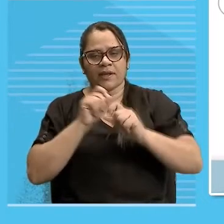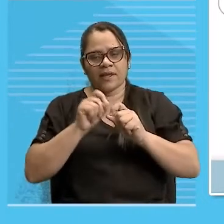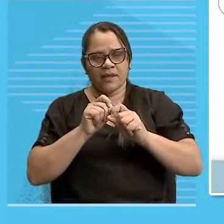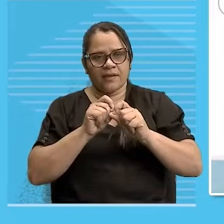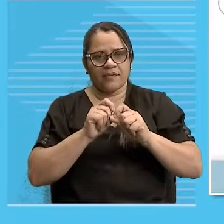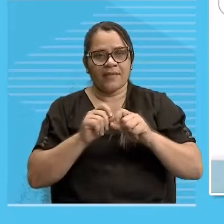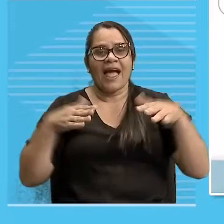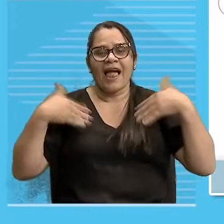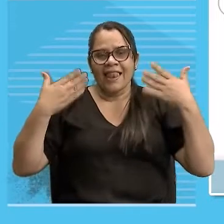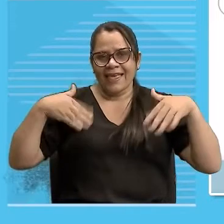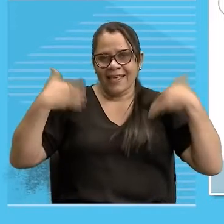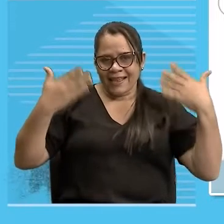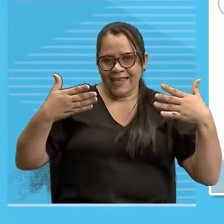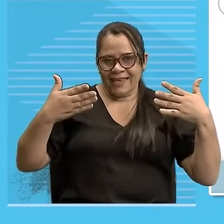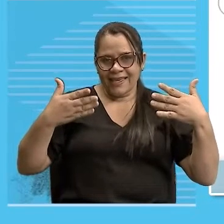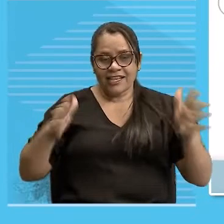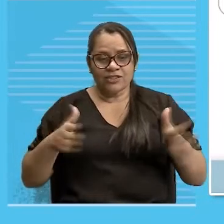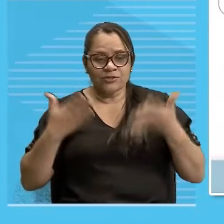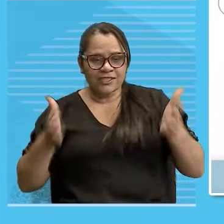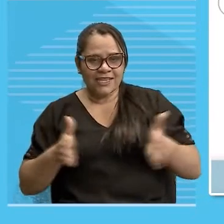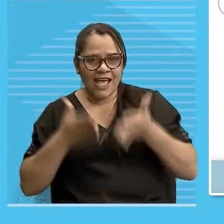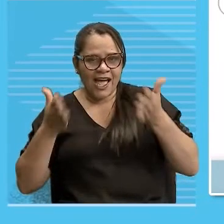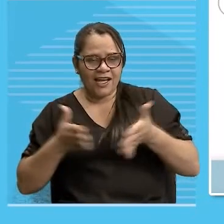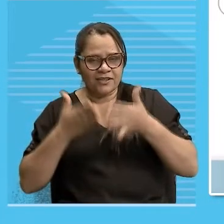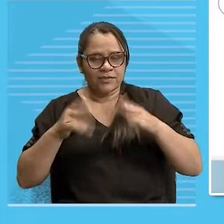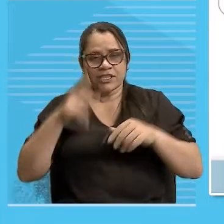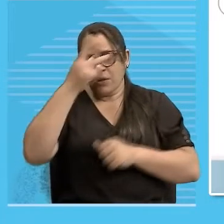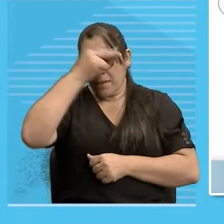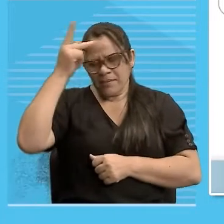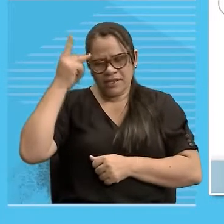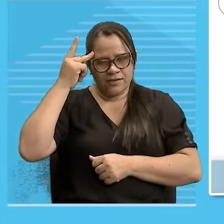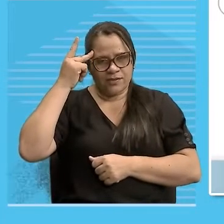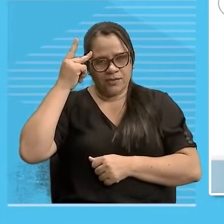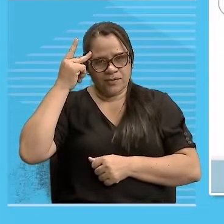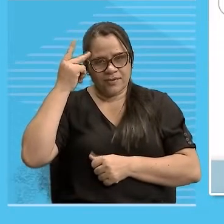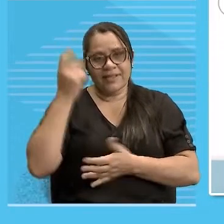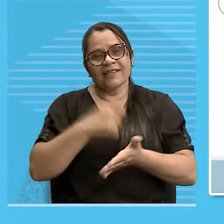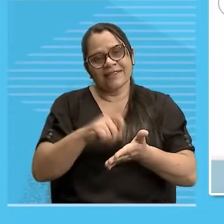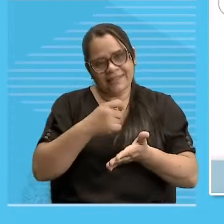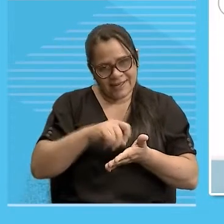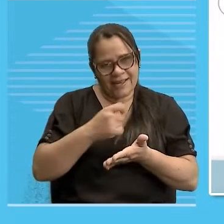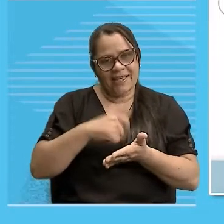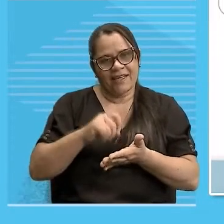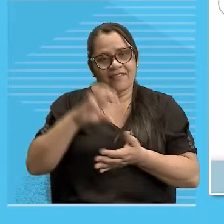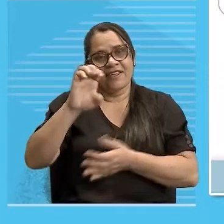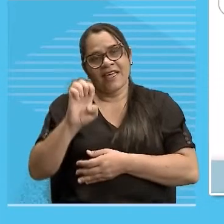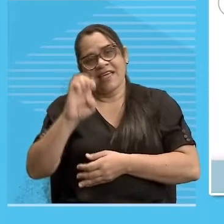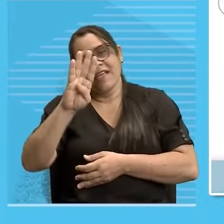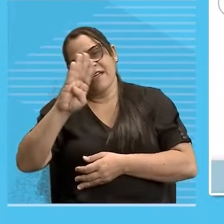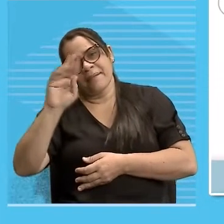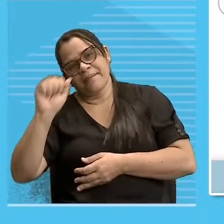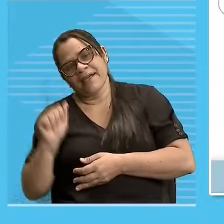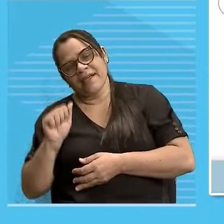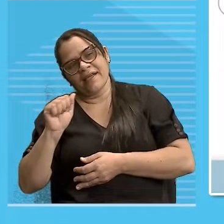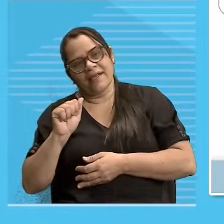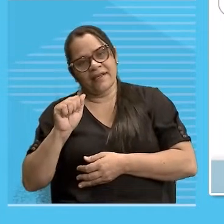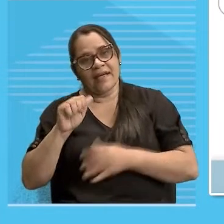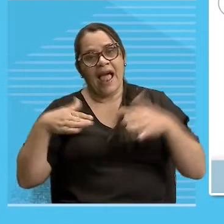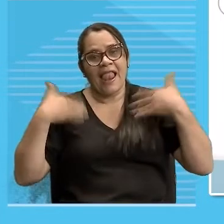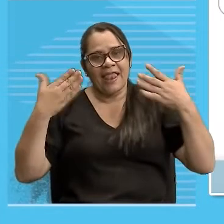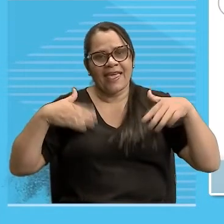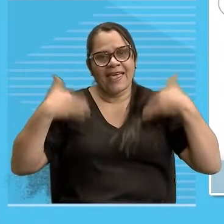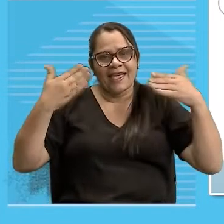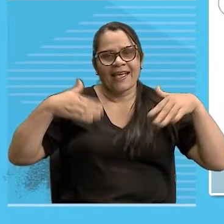Alegria, né? Entusiasmo. Aí a pessoa, eu mesmo escrevo muito. Eba! Ou seja,